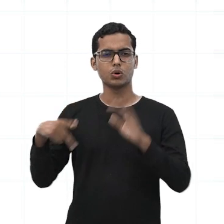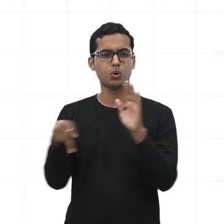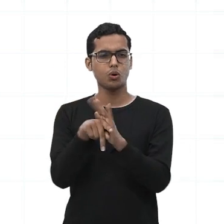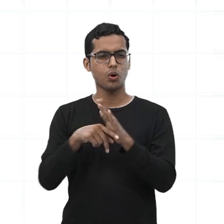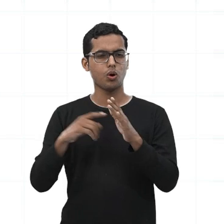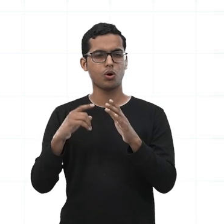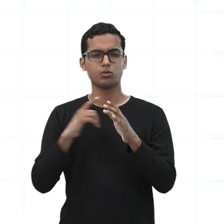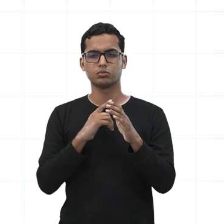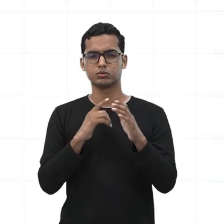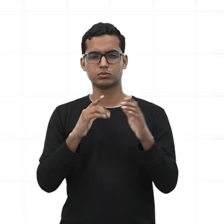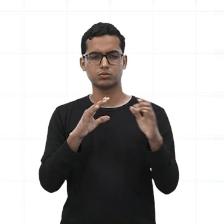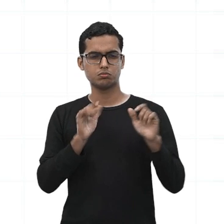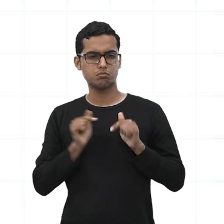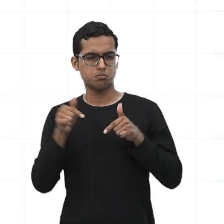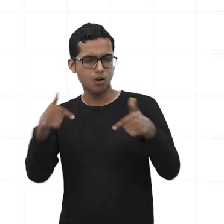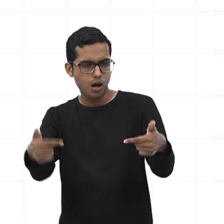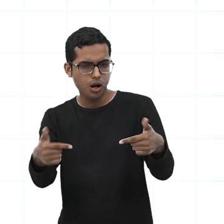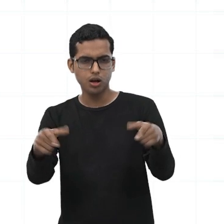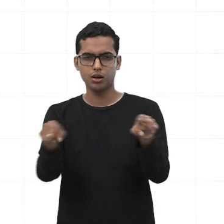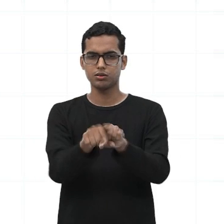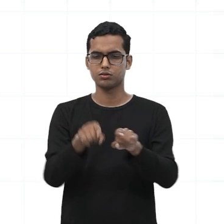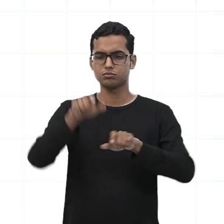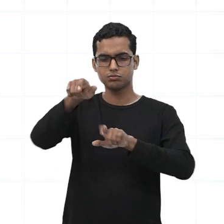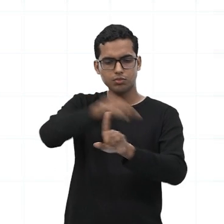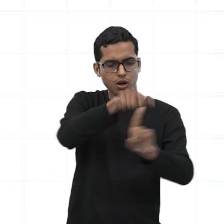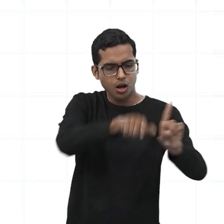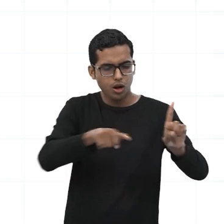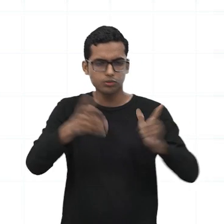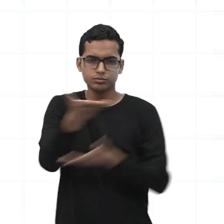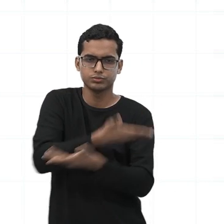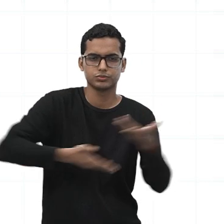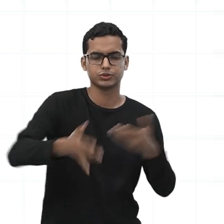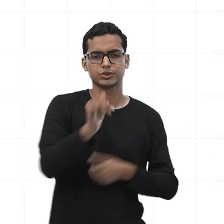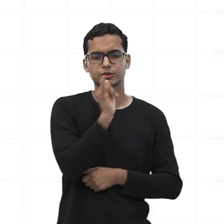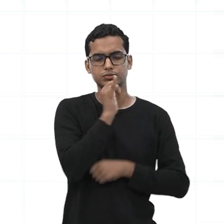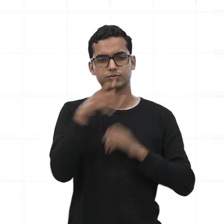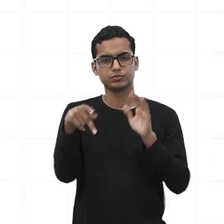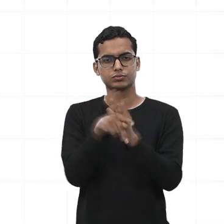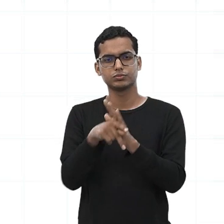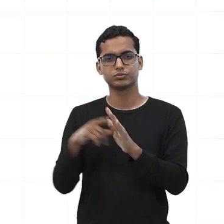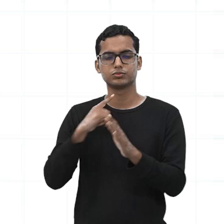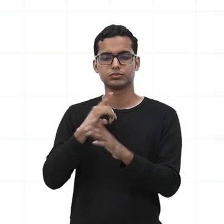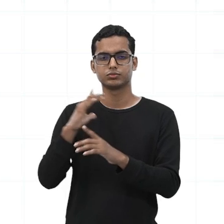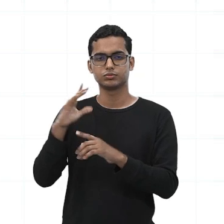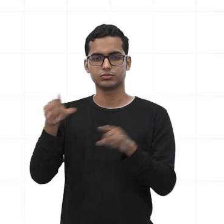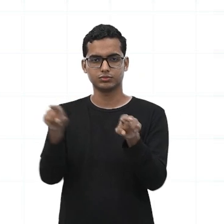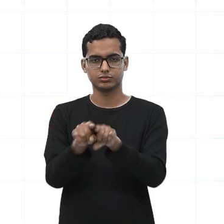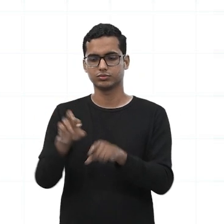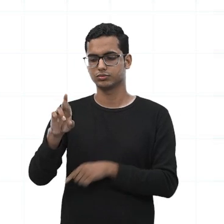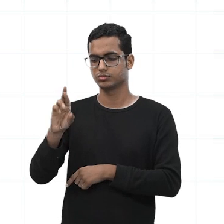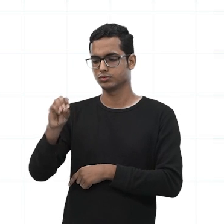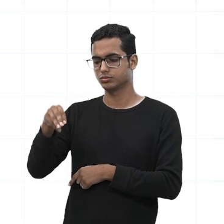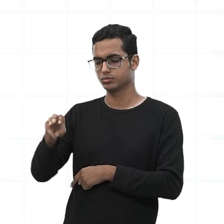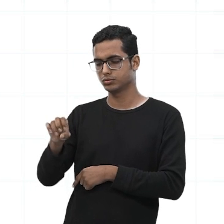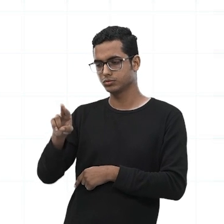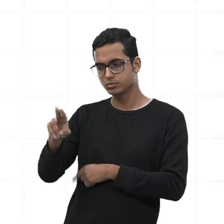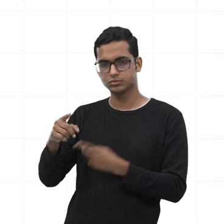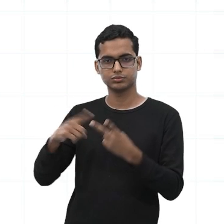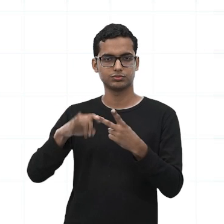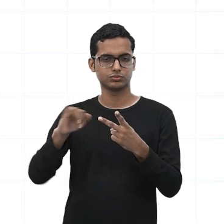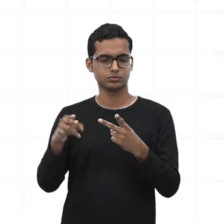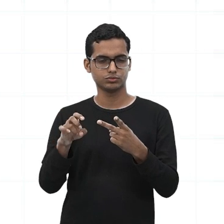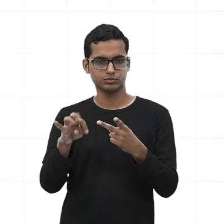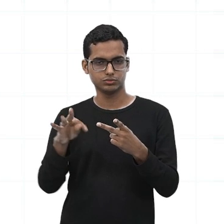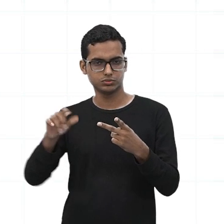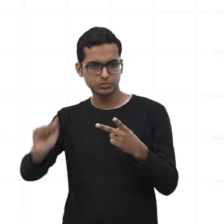que os personagens vão se envolvendo. Por exemplo, na peça de Romeu e Julieta, os jovens se conhecem